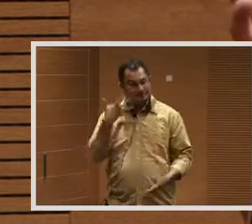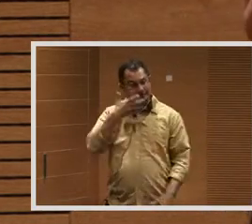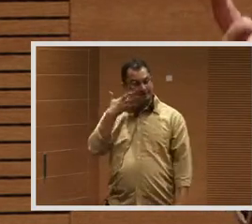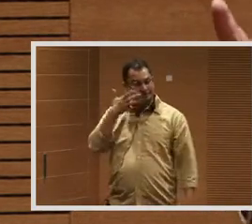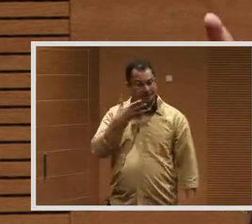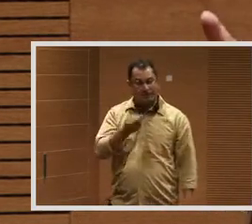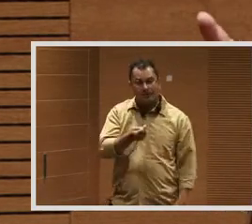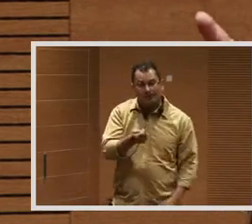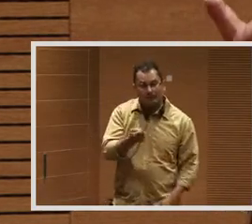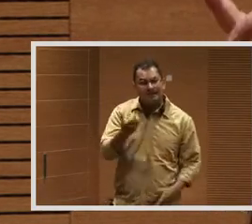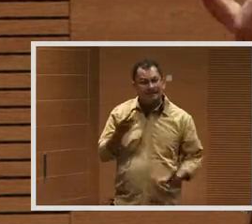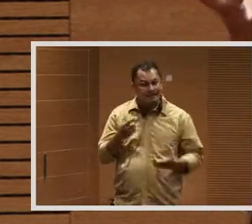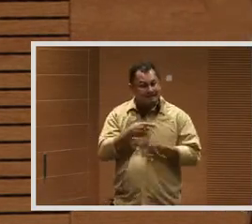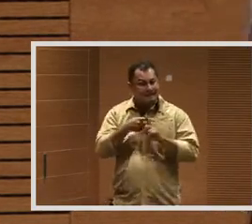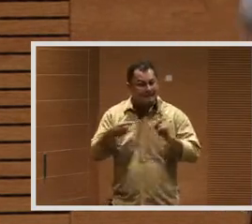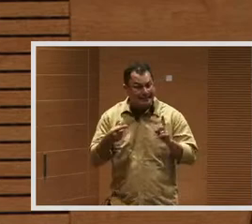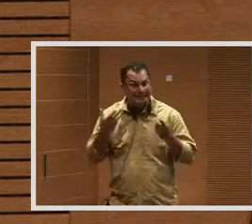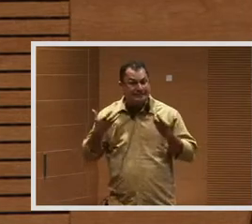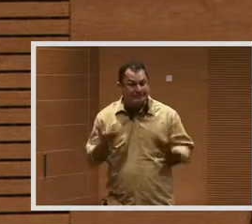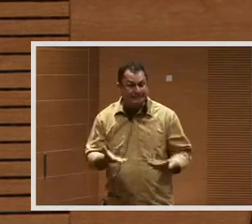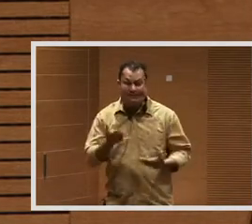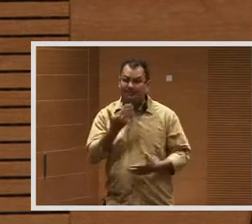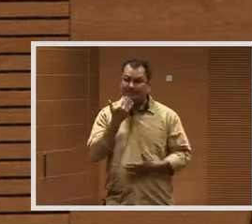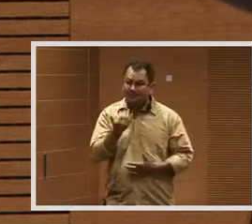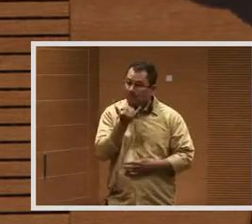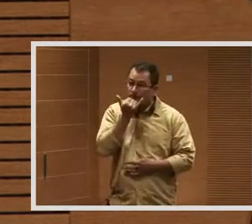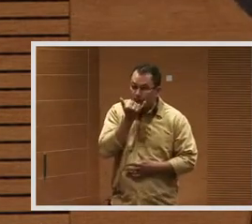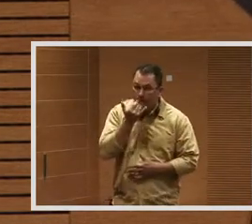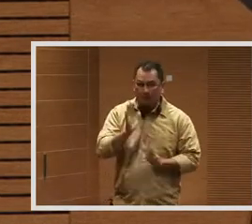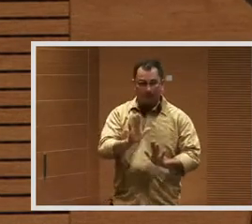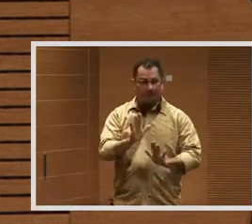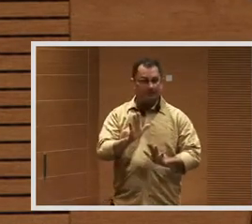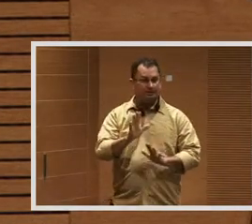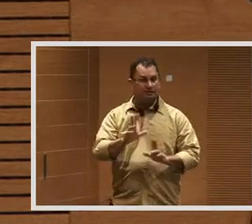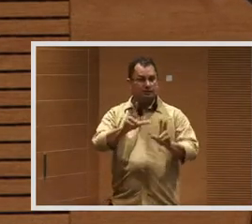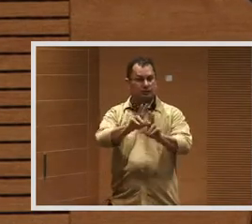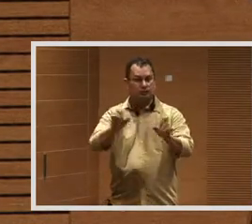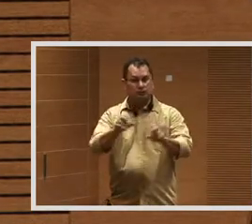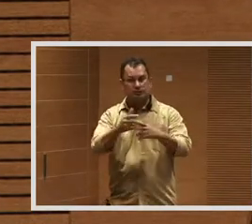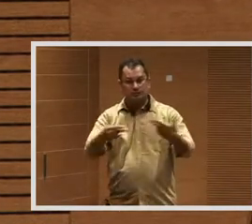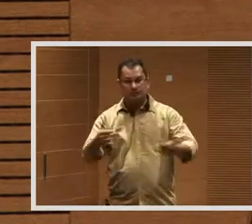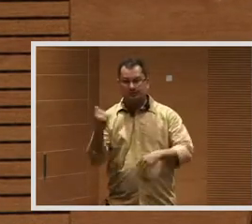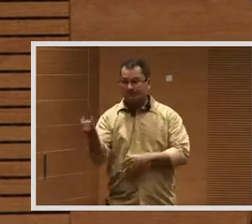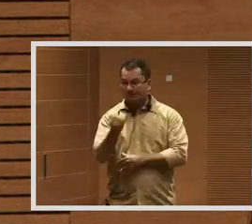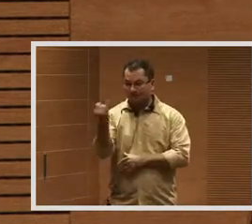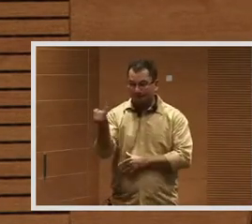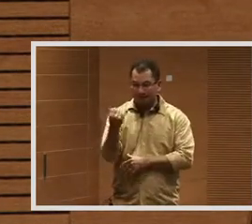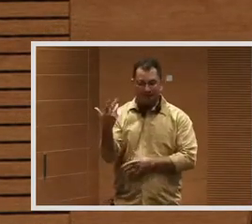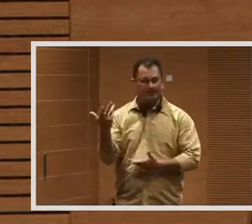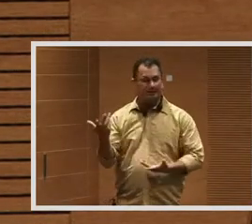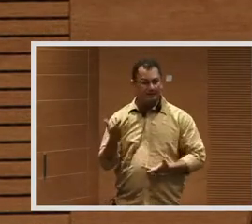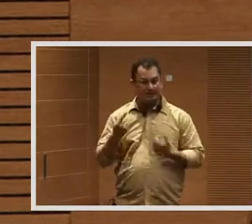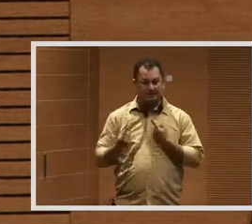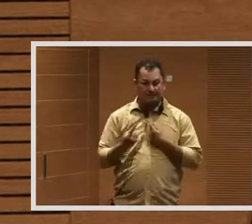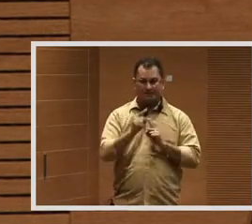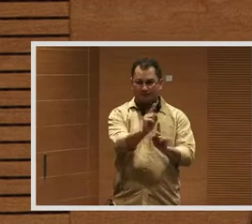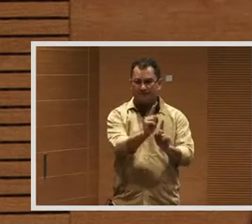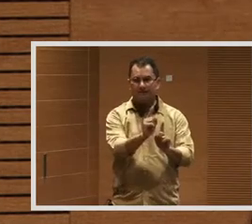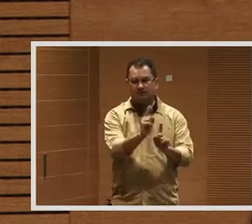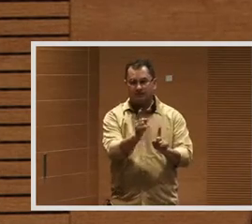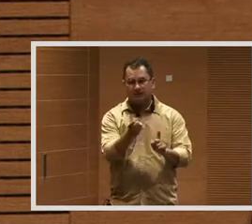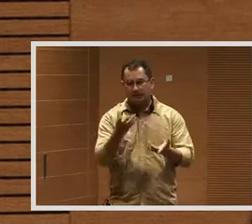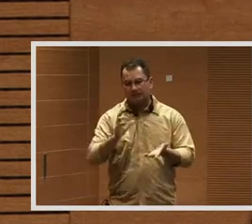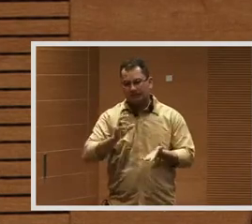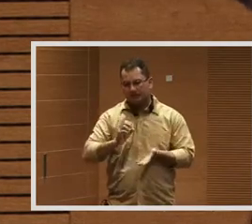peço desculpa, mas eu acho que é para falar de coisas importantes. Essa provocada que eu dei na fala da manhã é muito bom ouvir os três juntos,